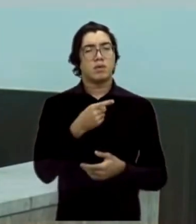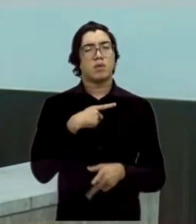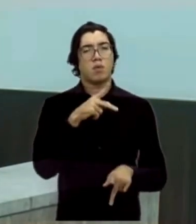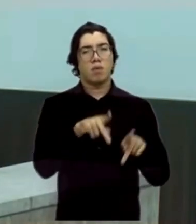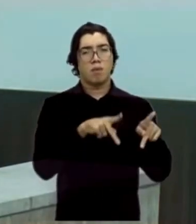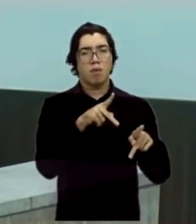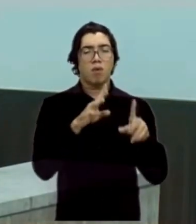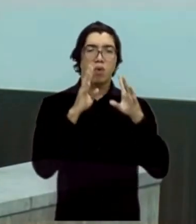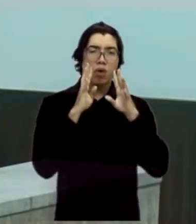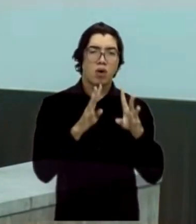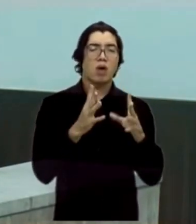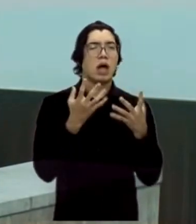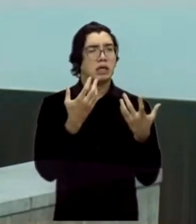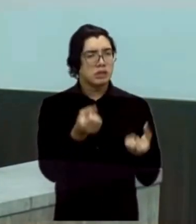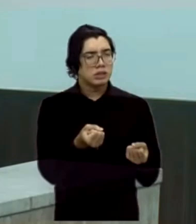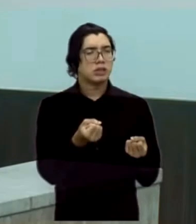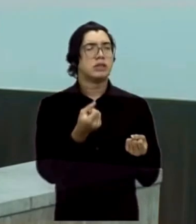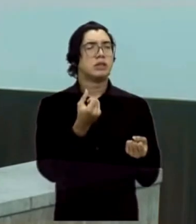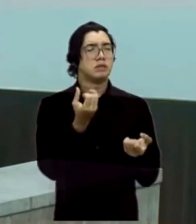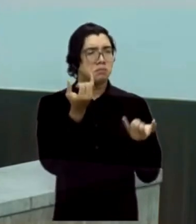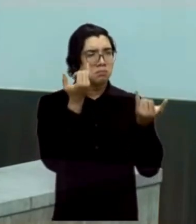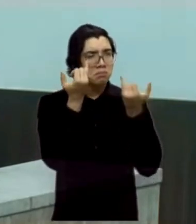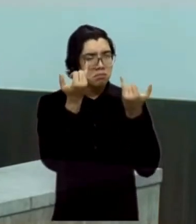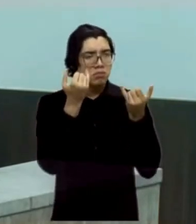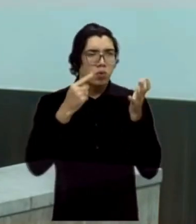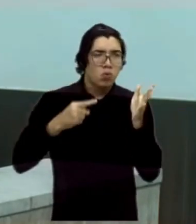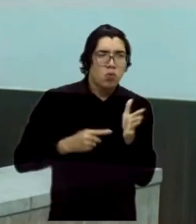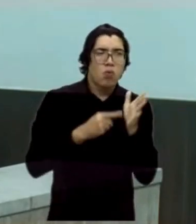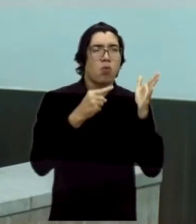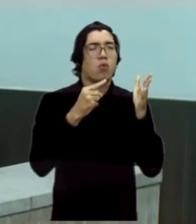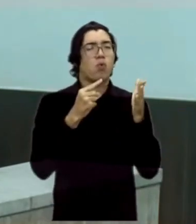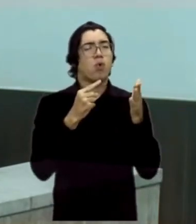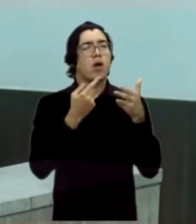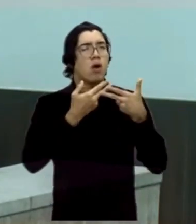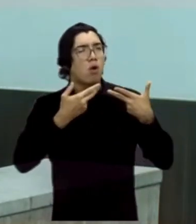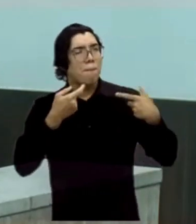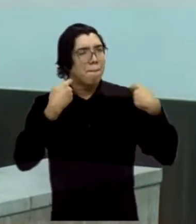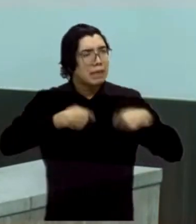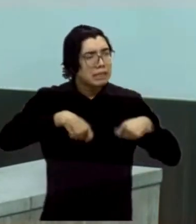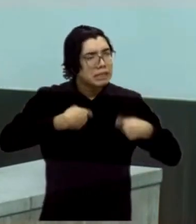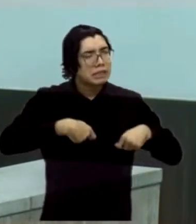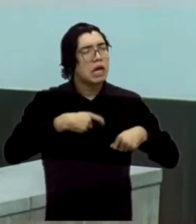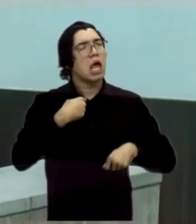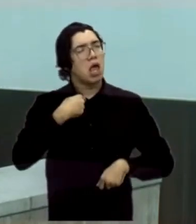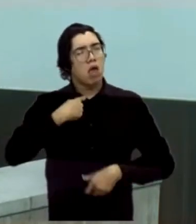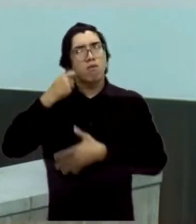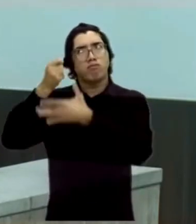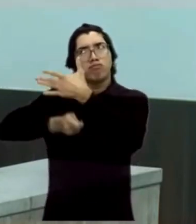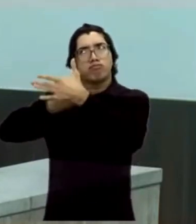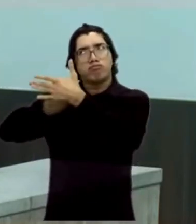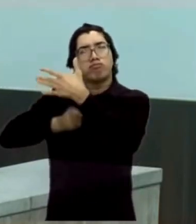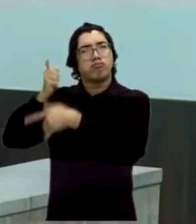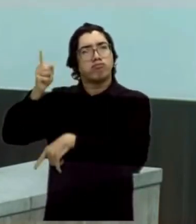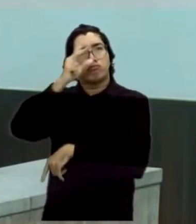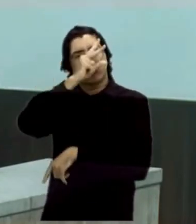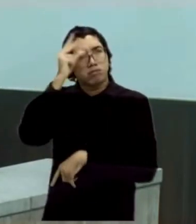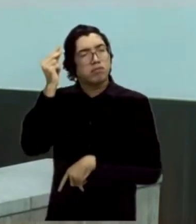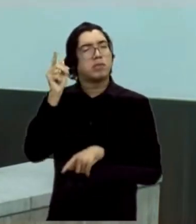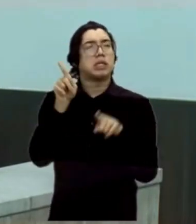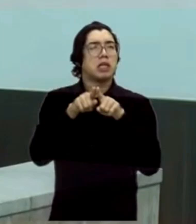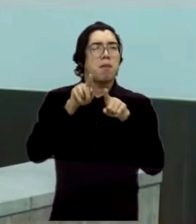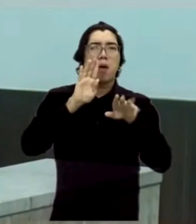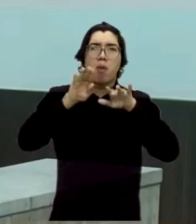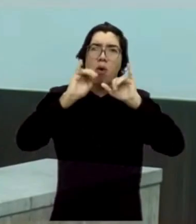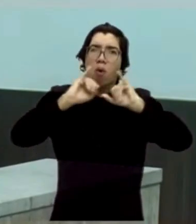para receber denúncias para receber demandas para cobrar aqui do Poder Executivo para poder debater para poder alertar